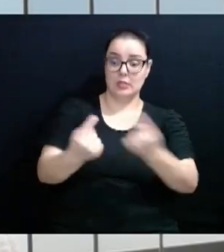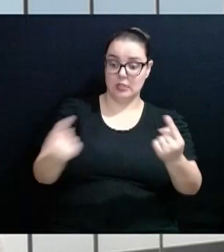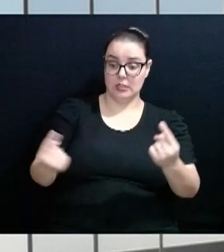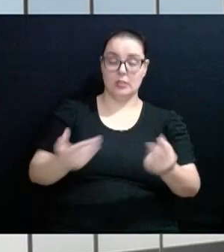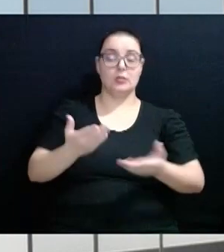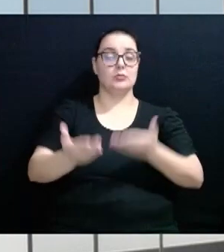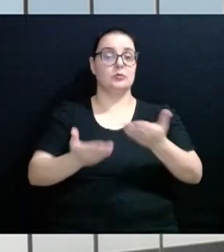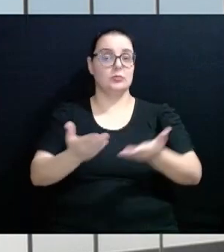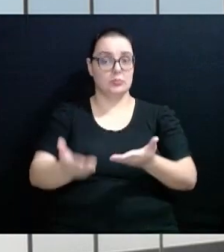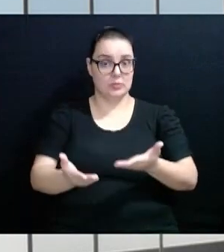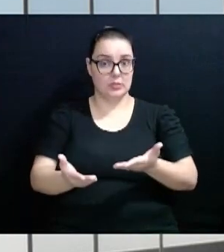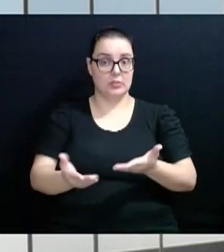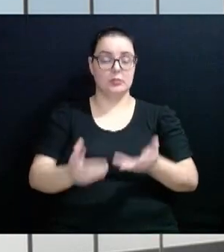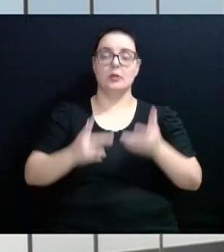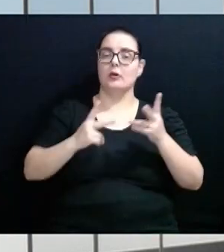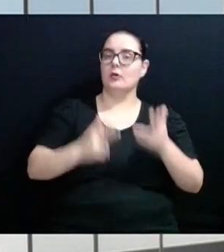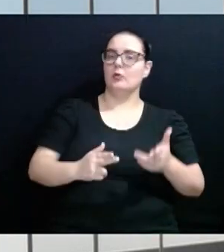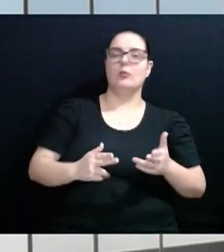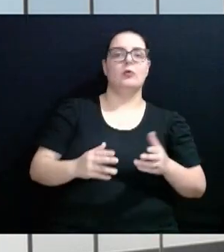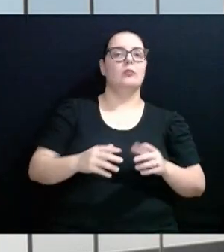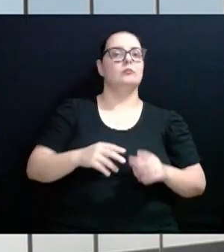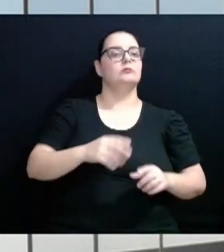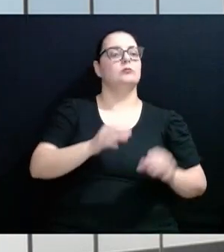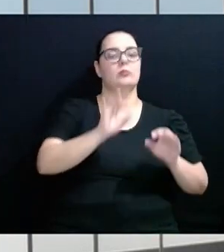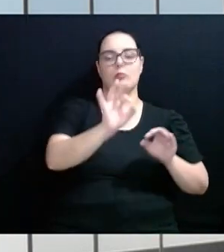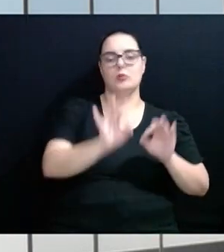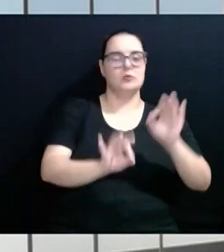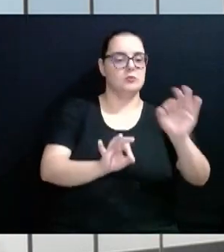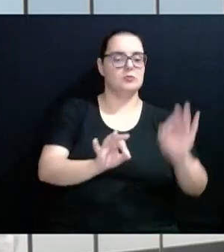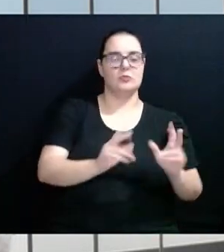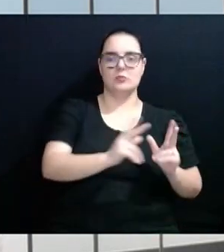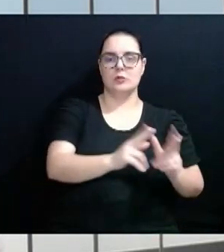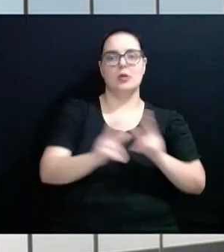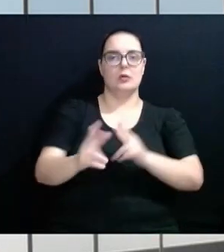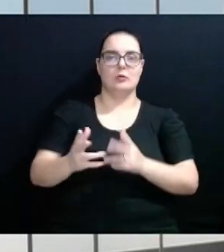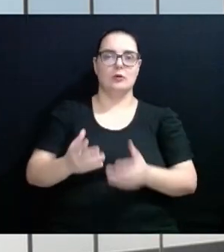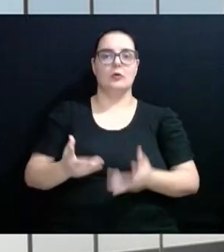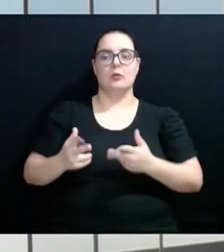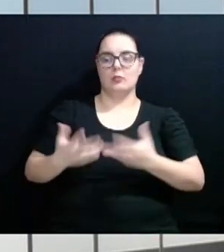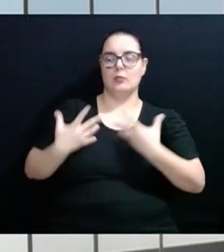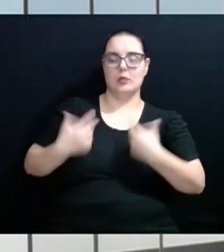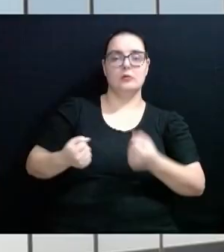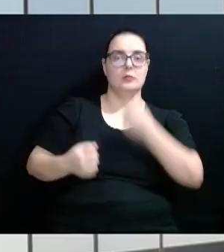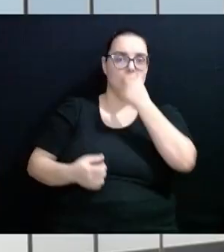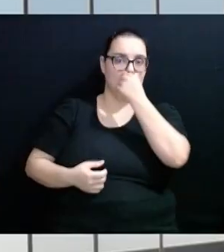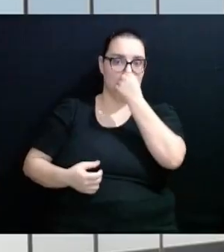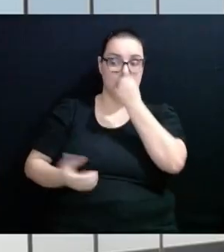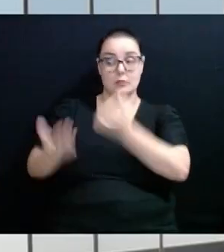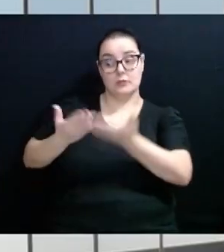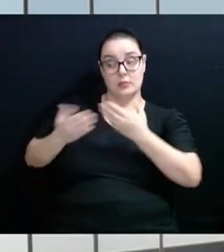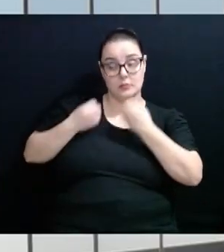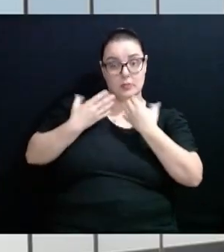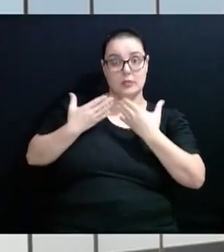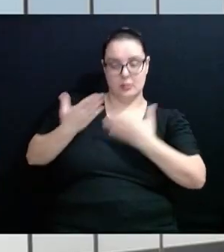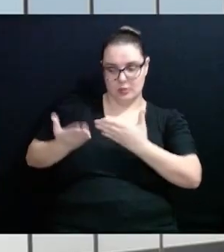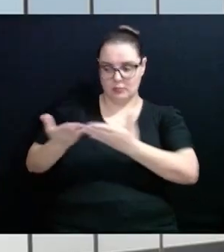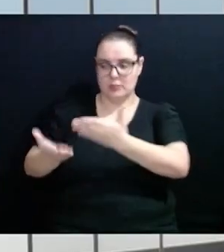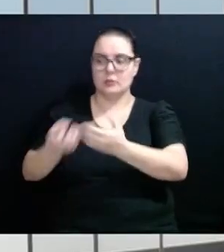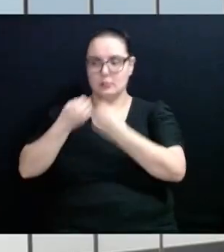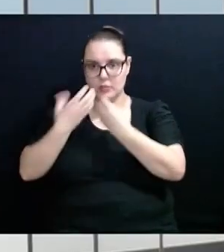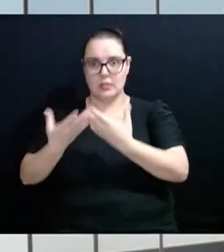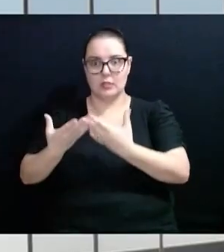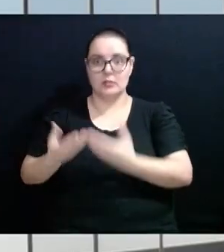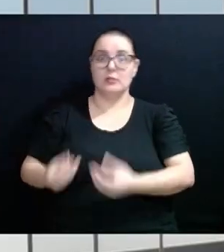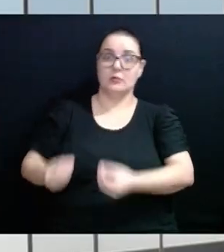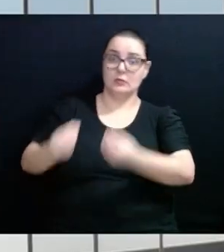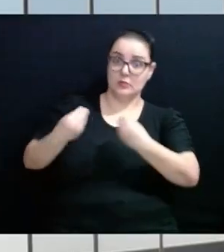com a mesma medida com que é tratado. Uhum. Então, se você me trata bem, eu te trato bem. Se você me concede